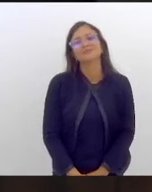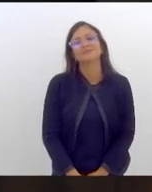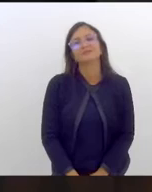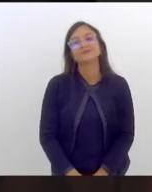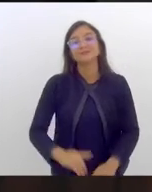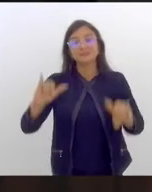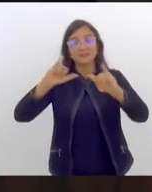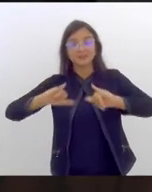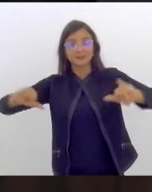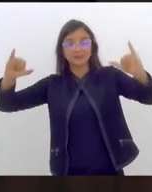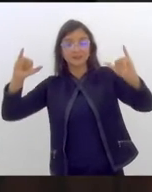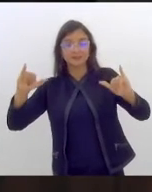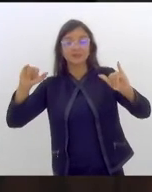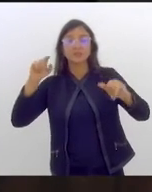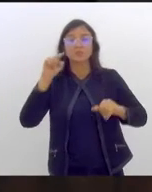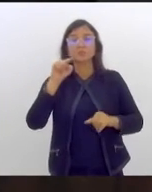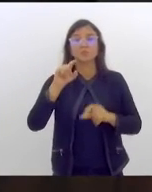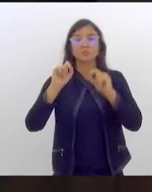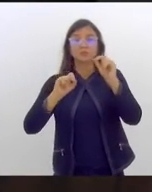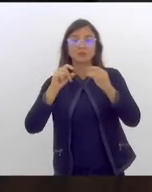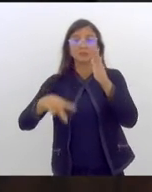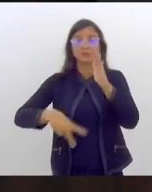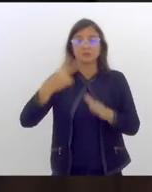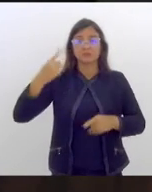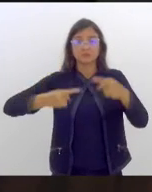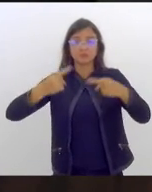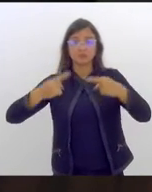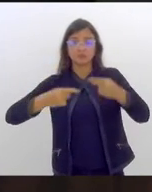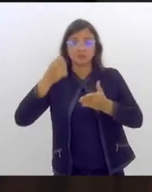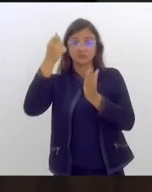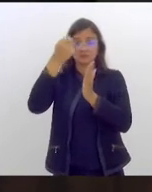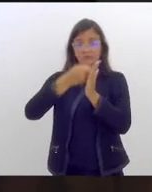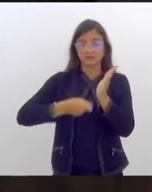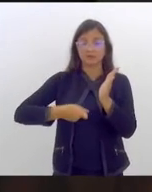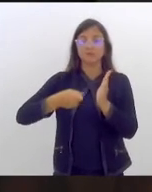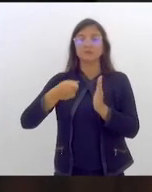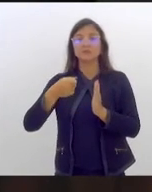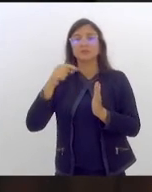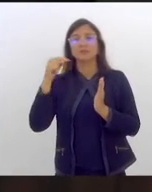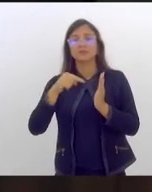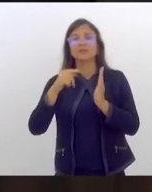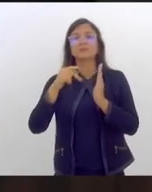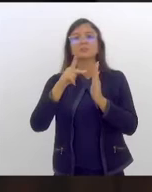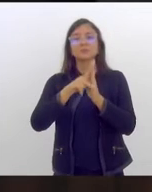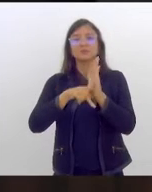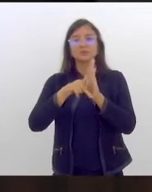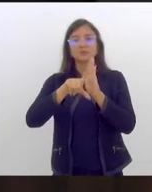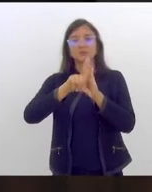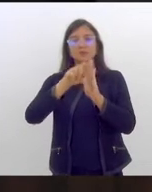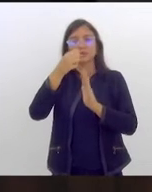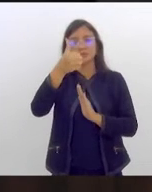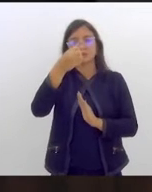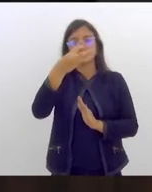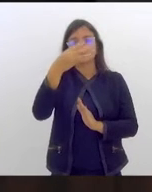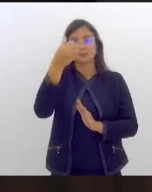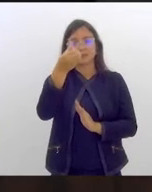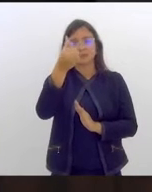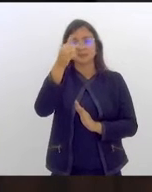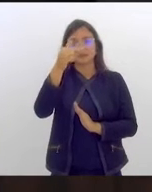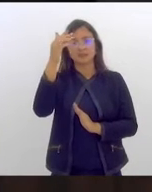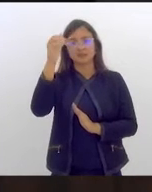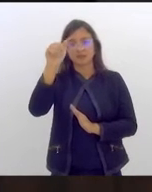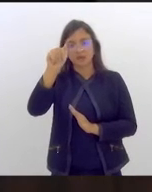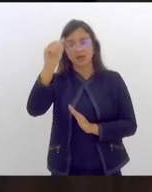anunciam ordinária e segunda discussão redação do vencido assim emendada projeto de lei número 1367 a de